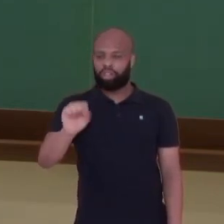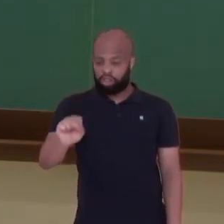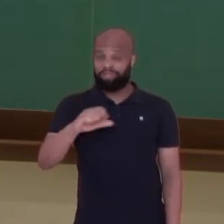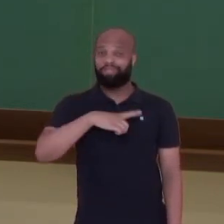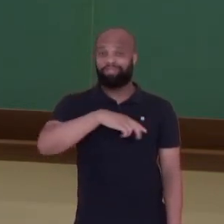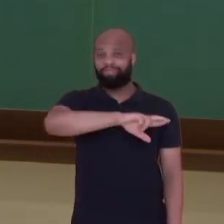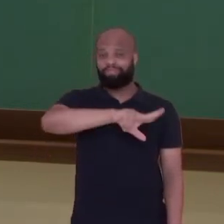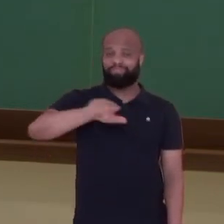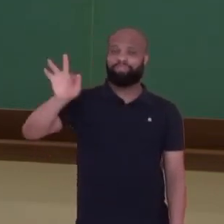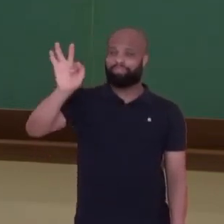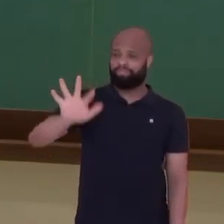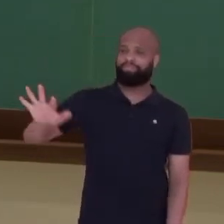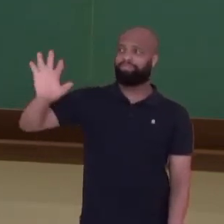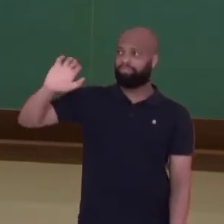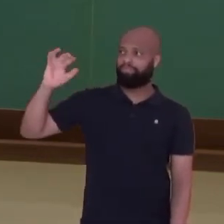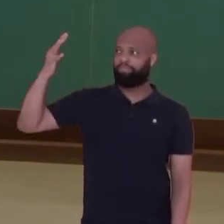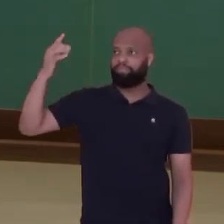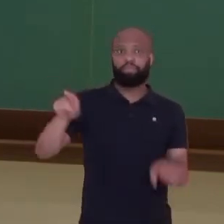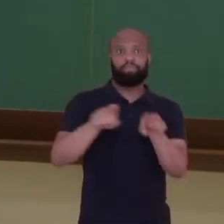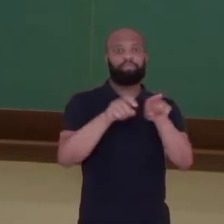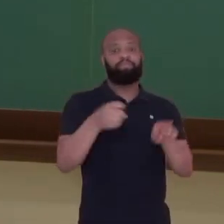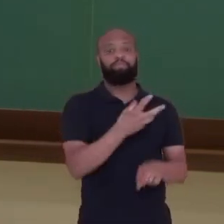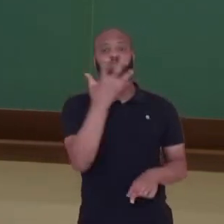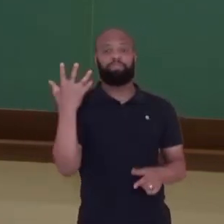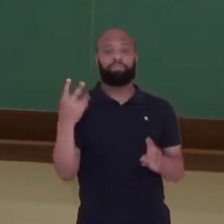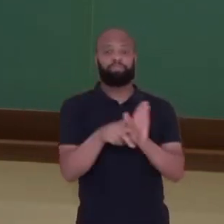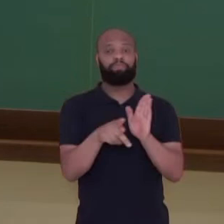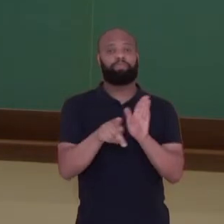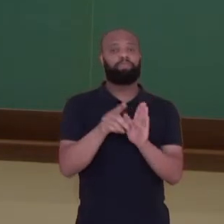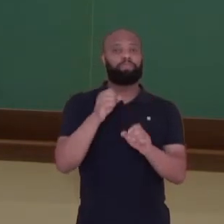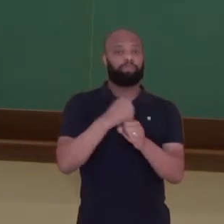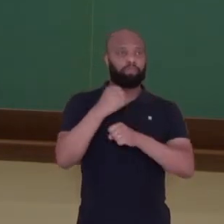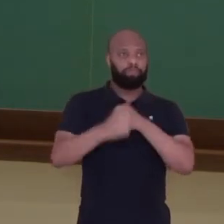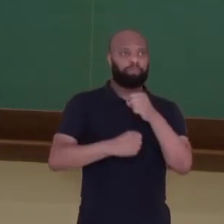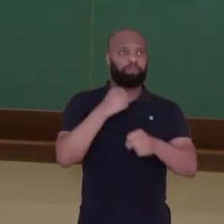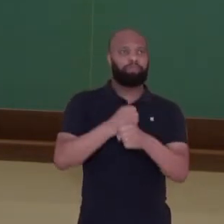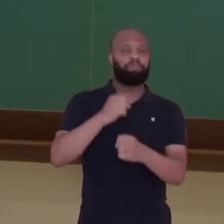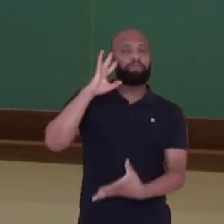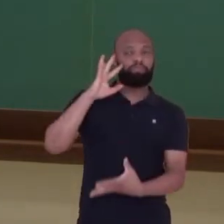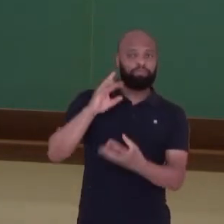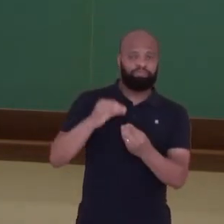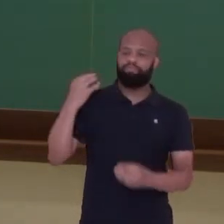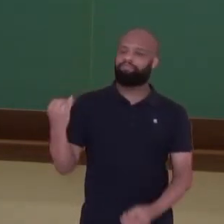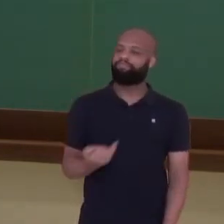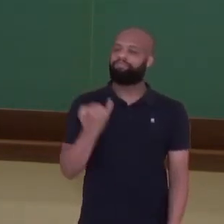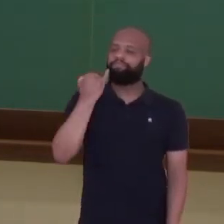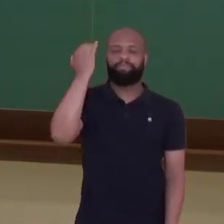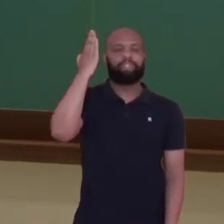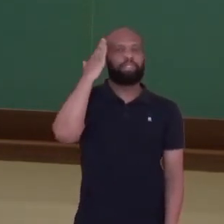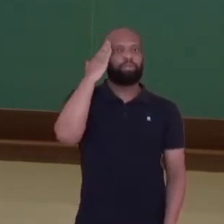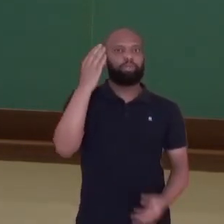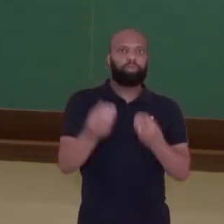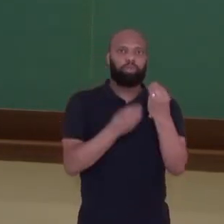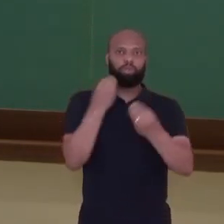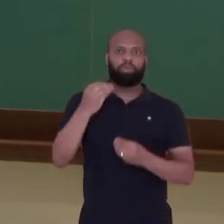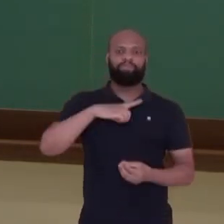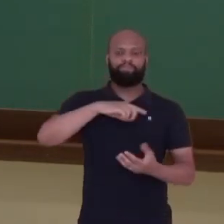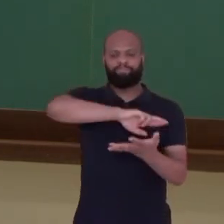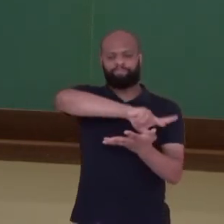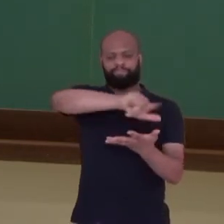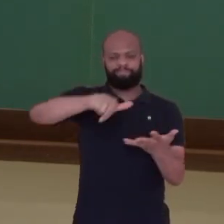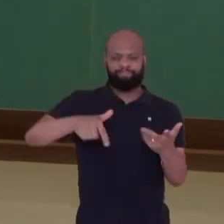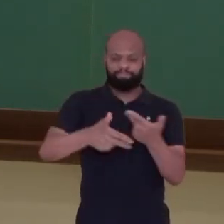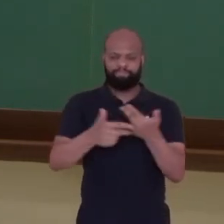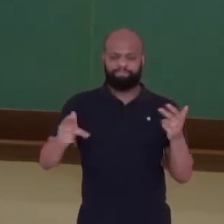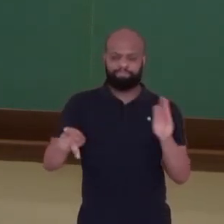outros fenômenos. Entendê-los é fundamental para compreender a complexidade e a dinamicidade do nosso